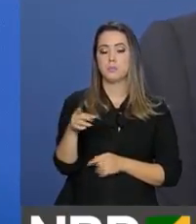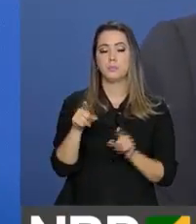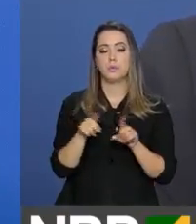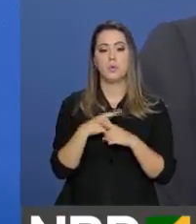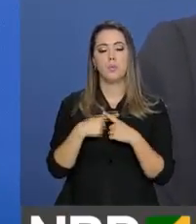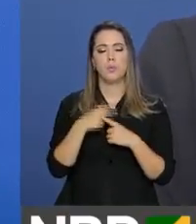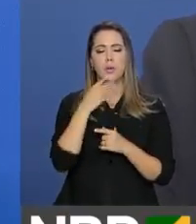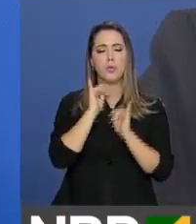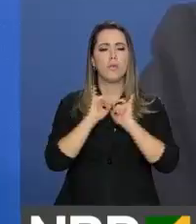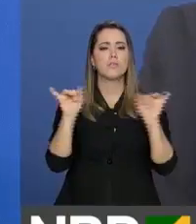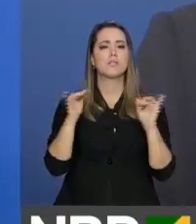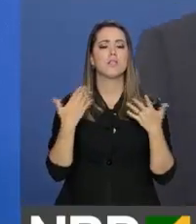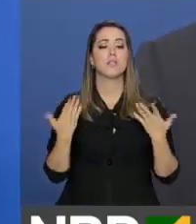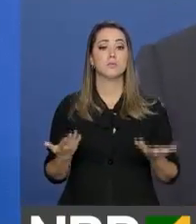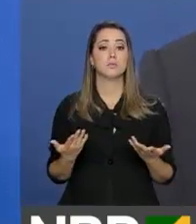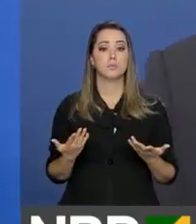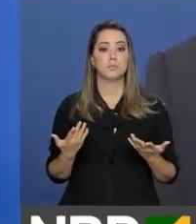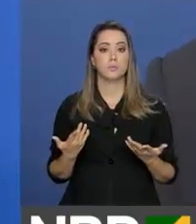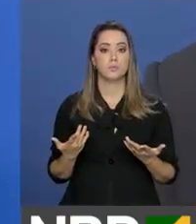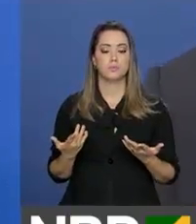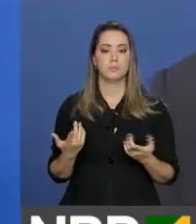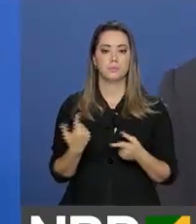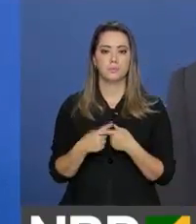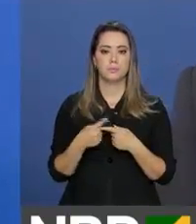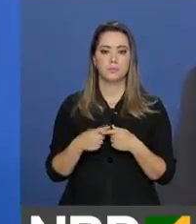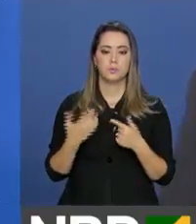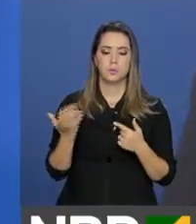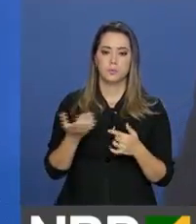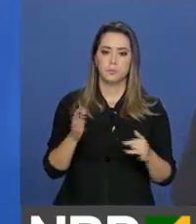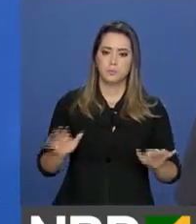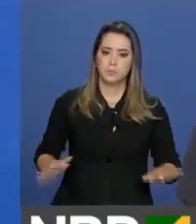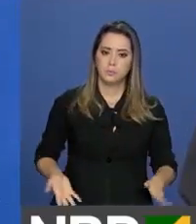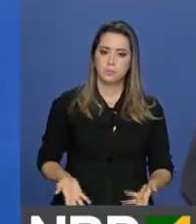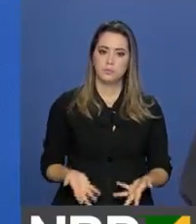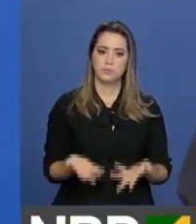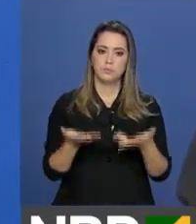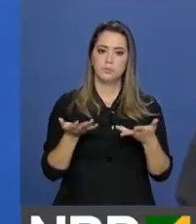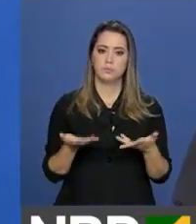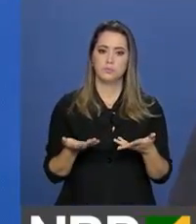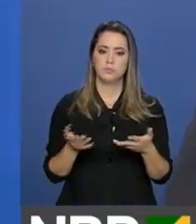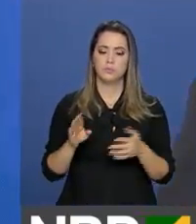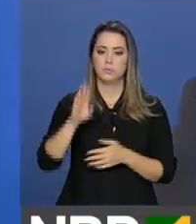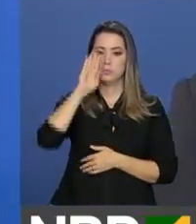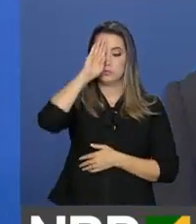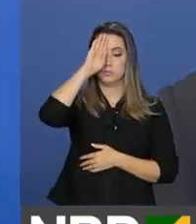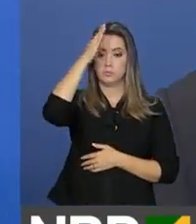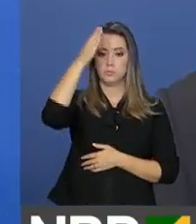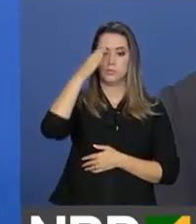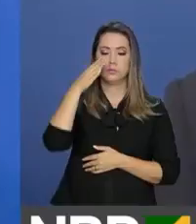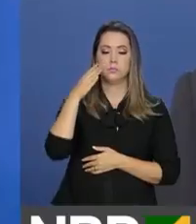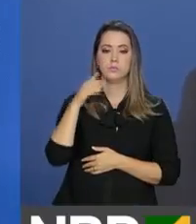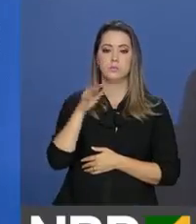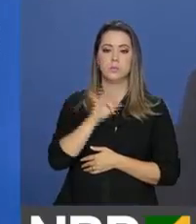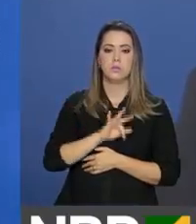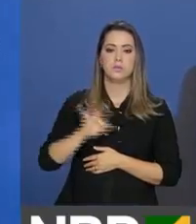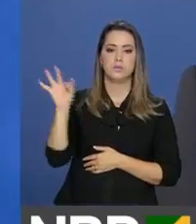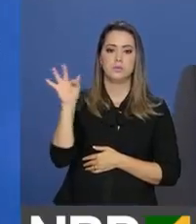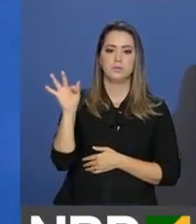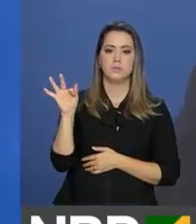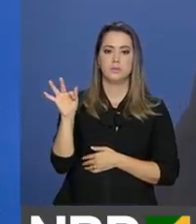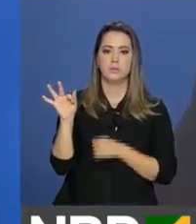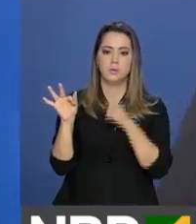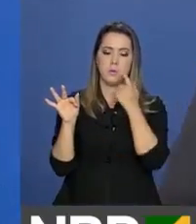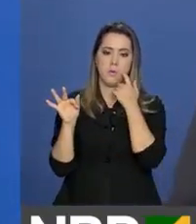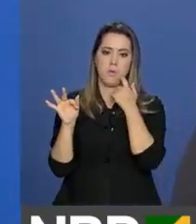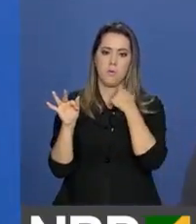estou dizendo isso? Porque eu quero entusiasmá-los, né, com o princípio federativo.